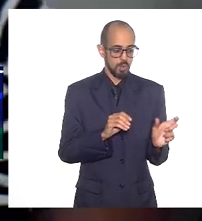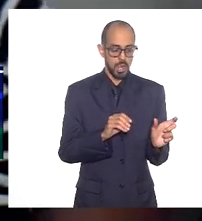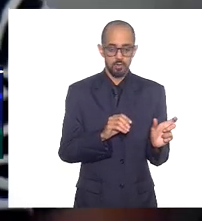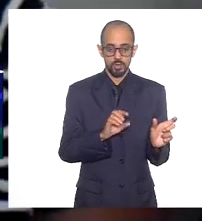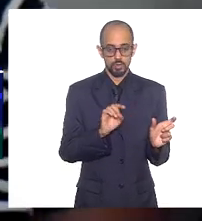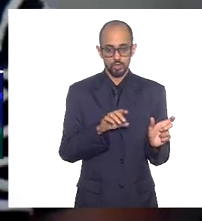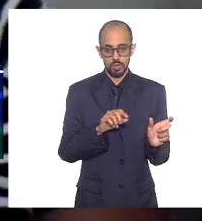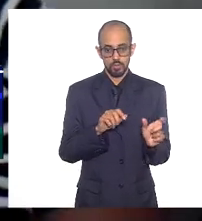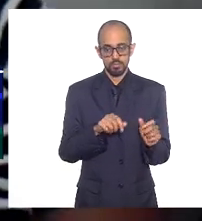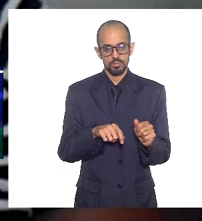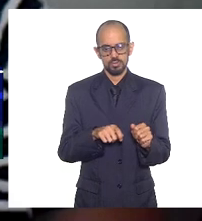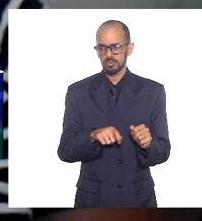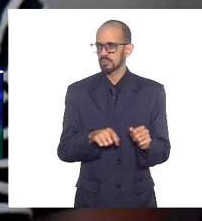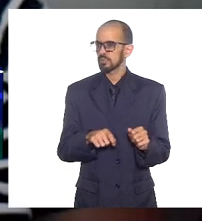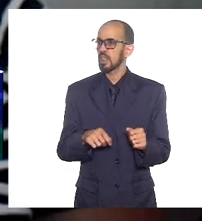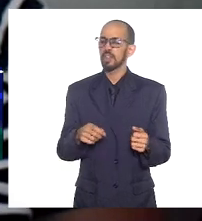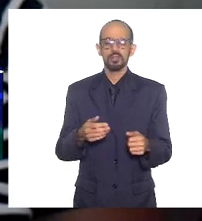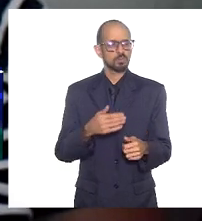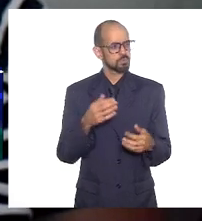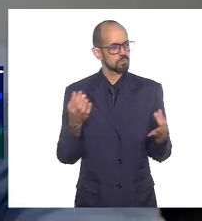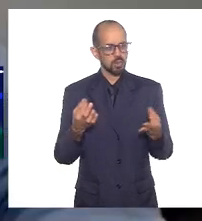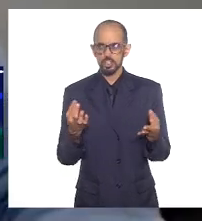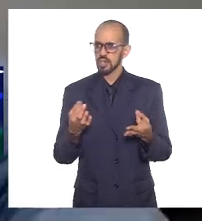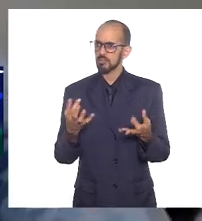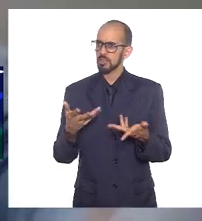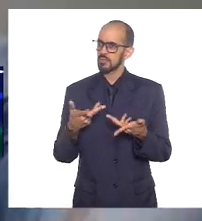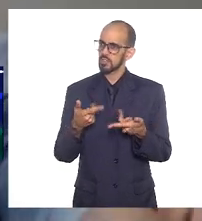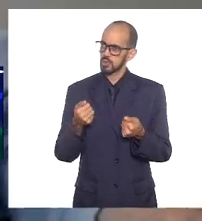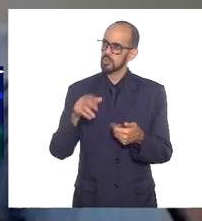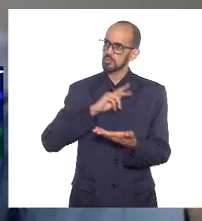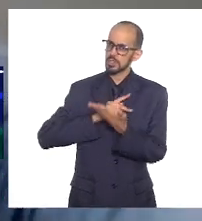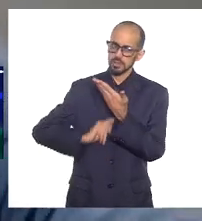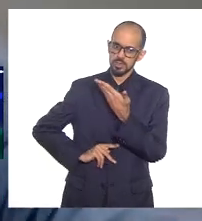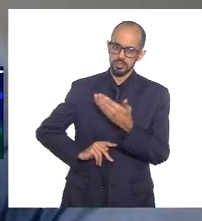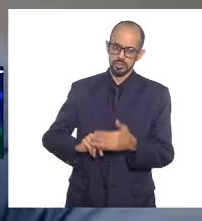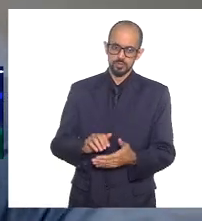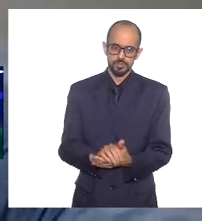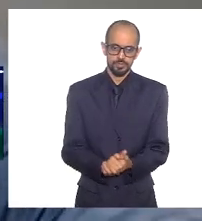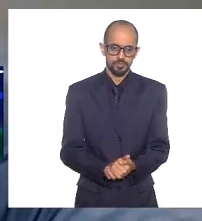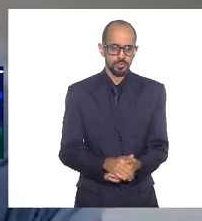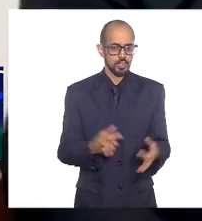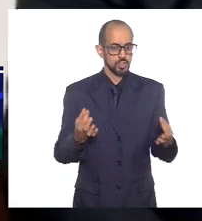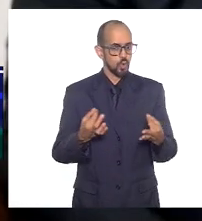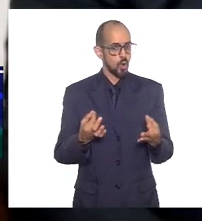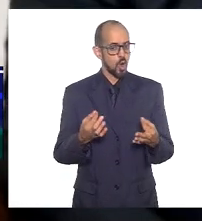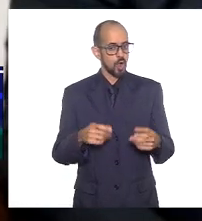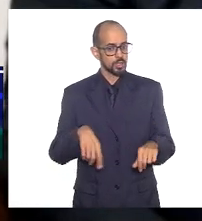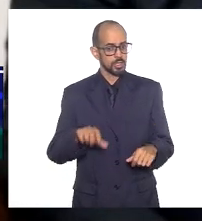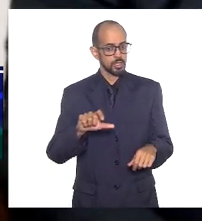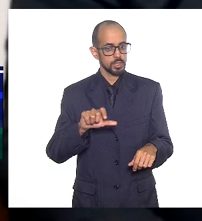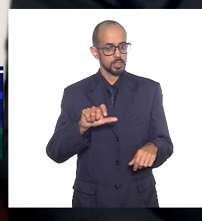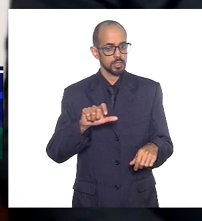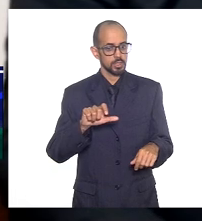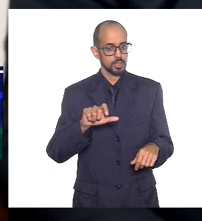Projeto é ótimo. Projeto é ótimo. Projeto é bom mesmo. Questão de ordem, presidente. Questão de ordem, deputado